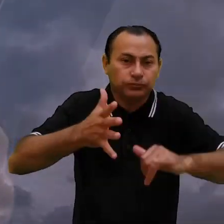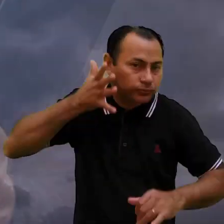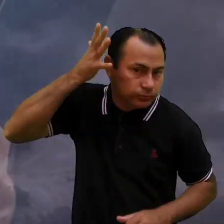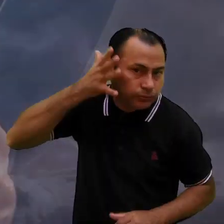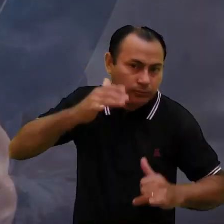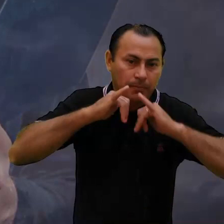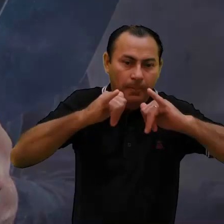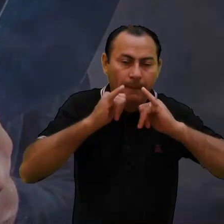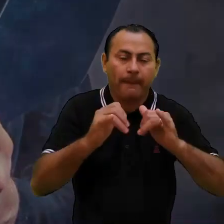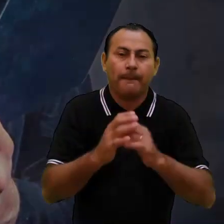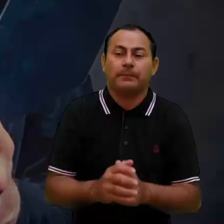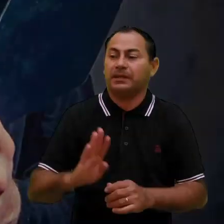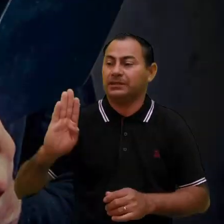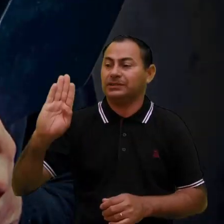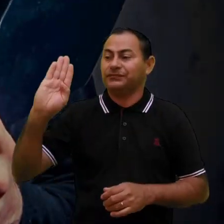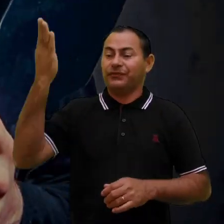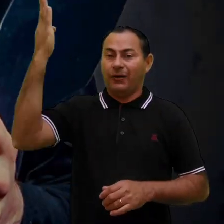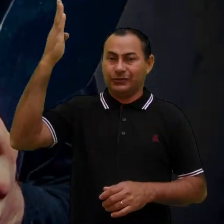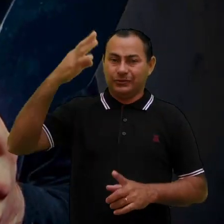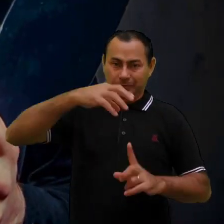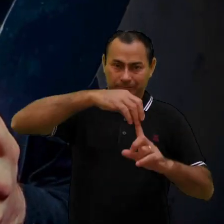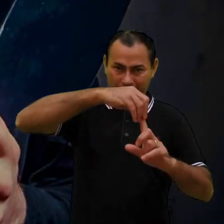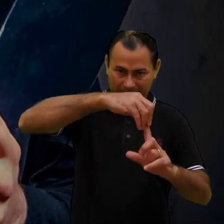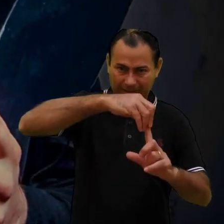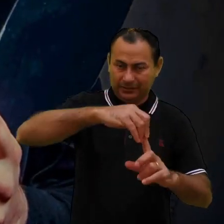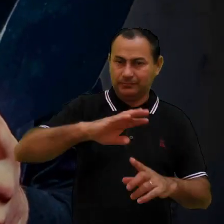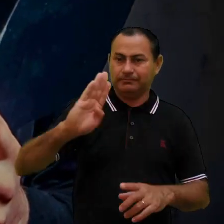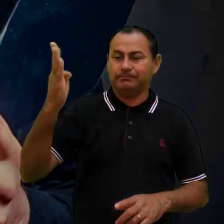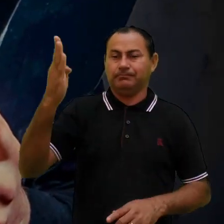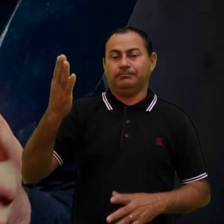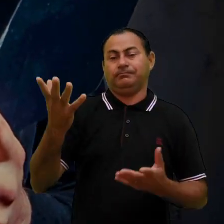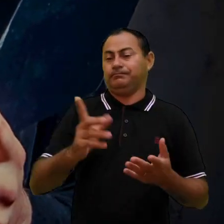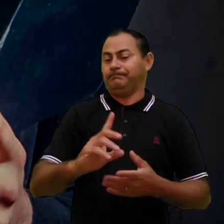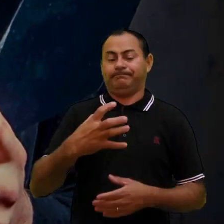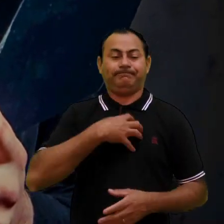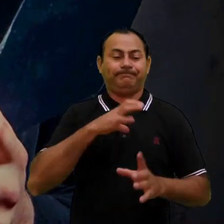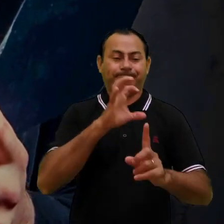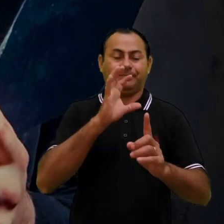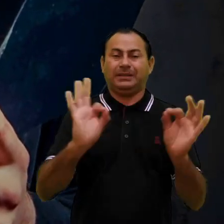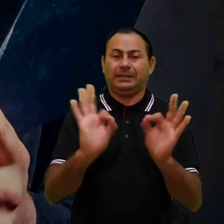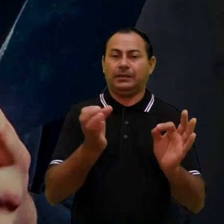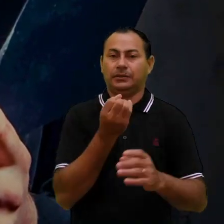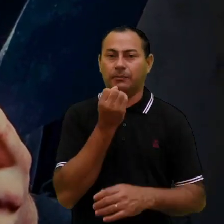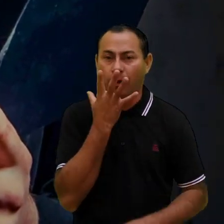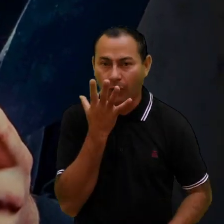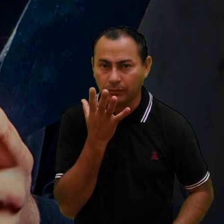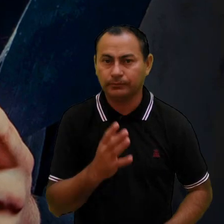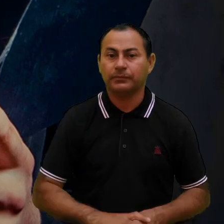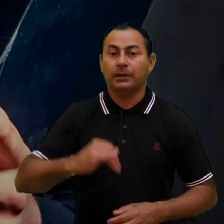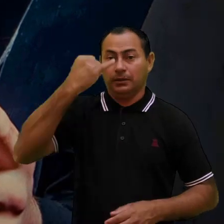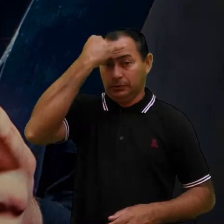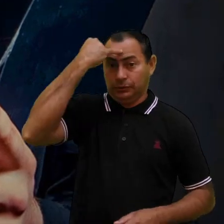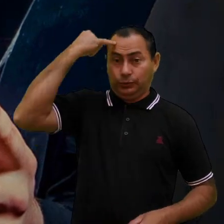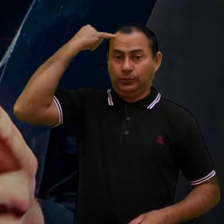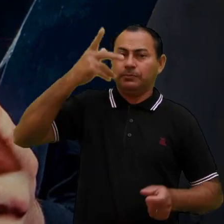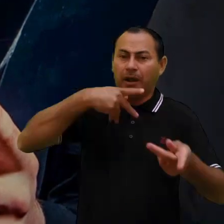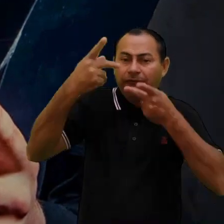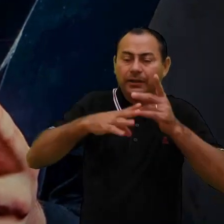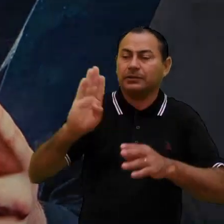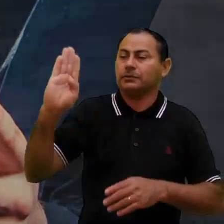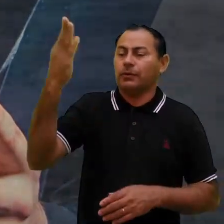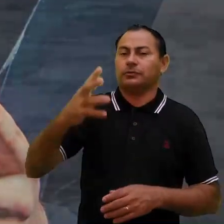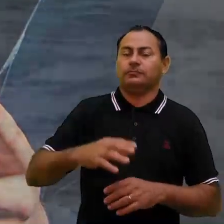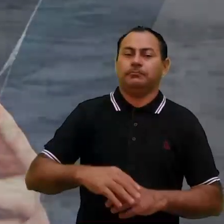pregação desses falsos mestres não se tira nada de bom. Judas também diz que esses